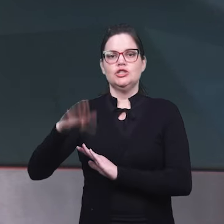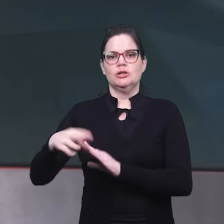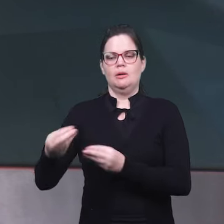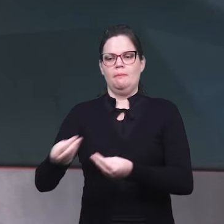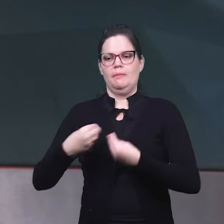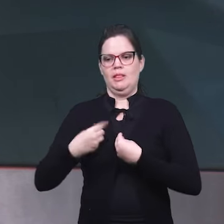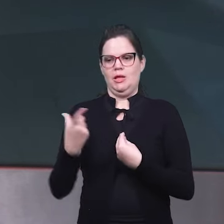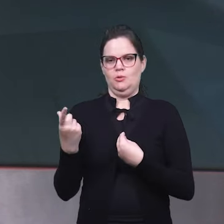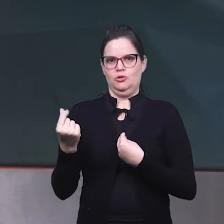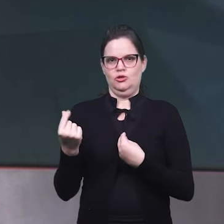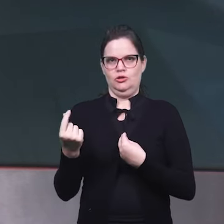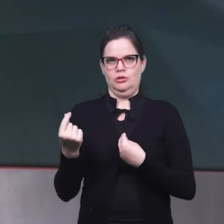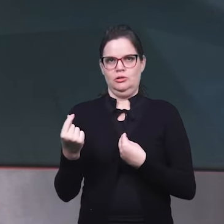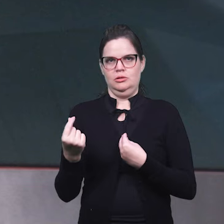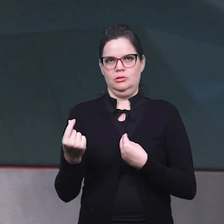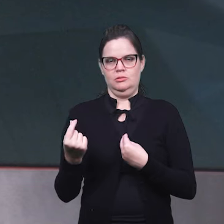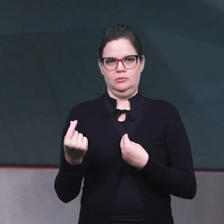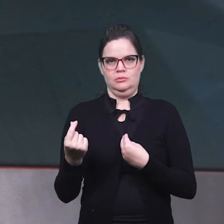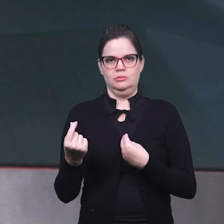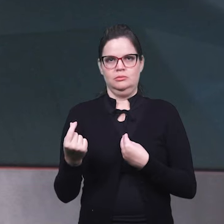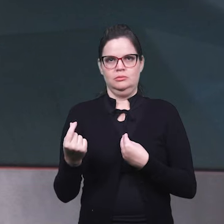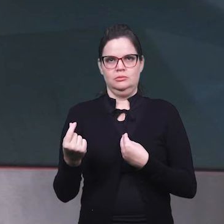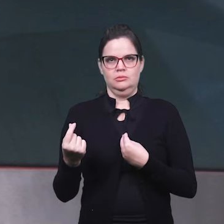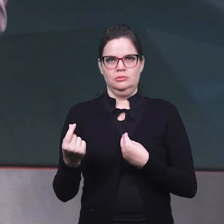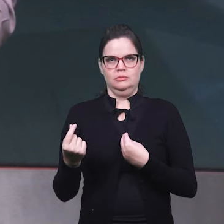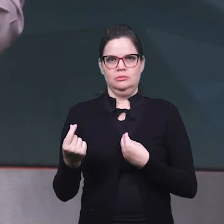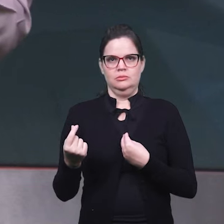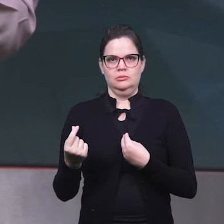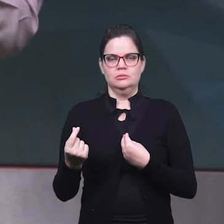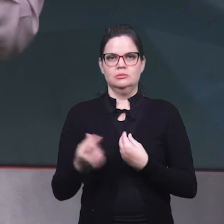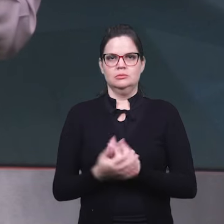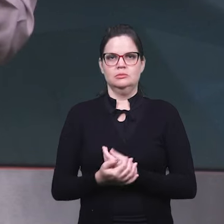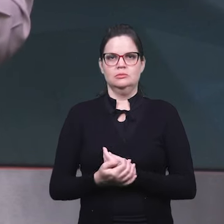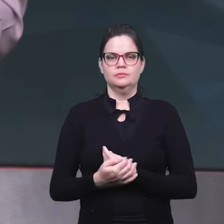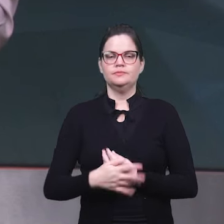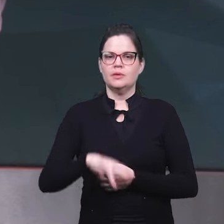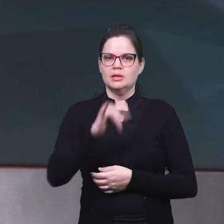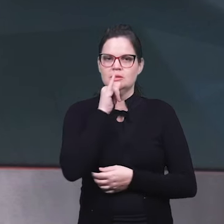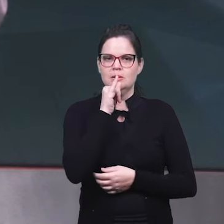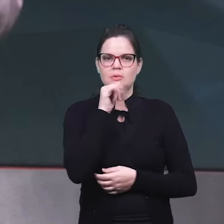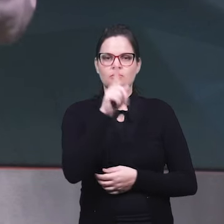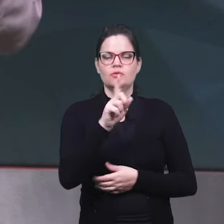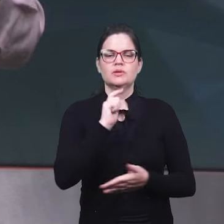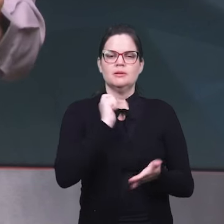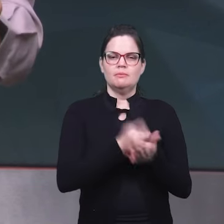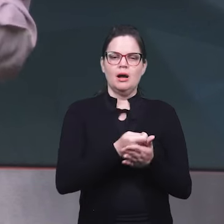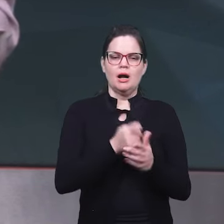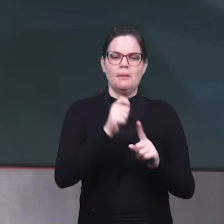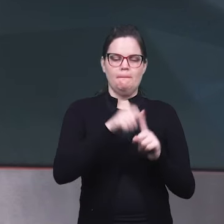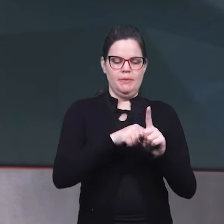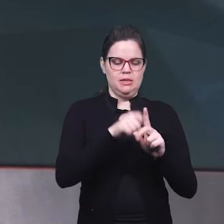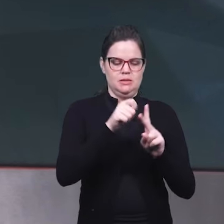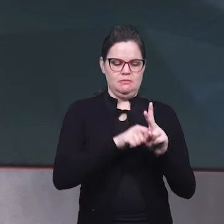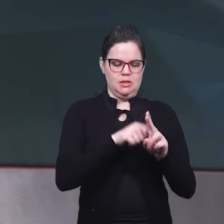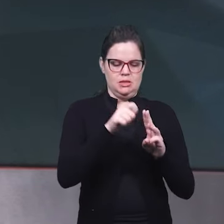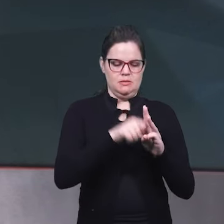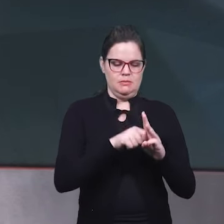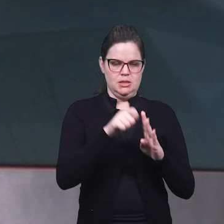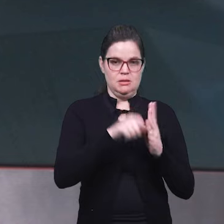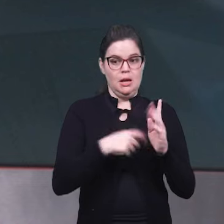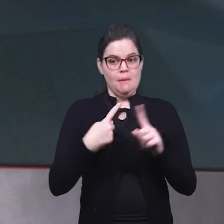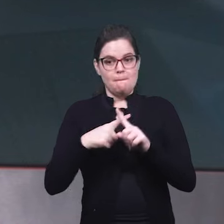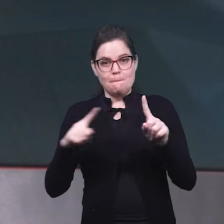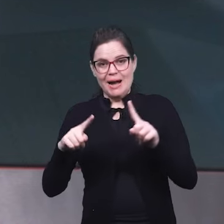e fica com a sua posse. É como você tivesse pagando aquela prestação que você paga,